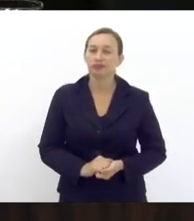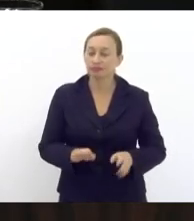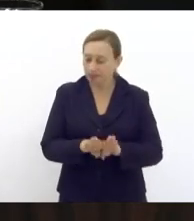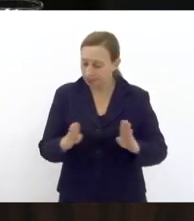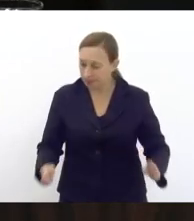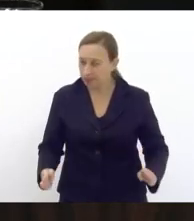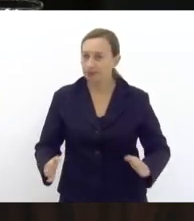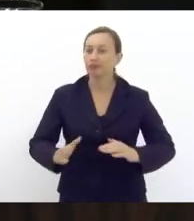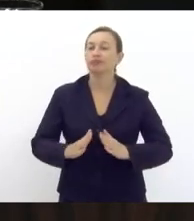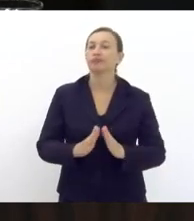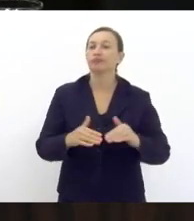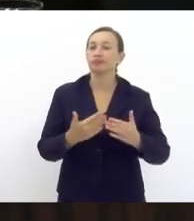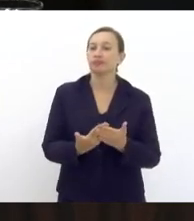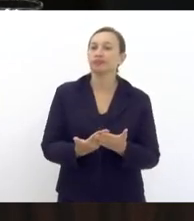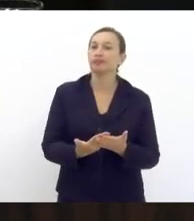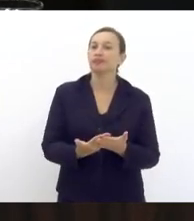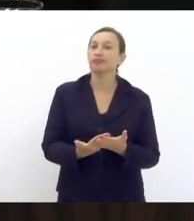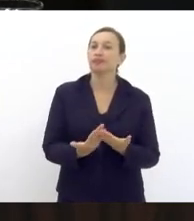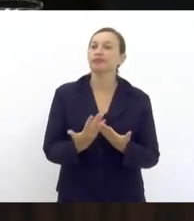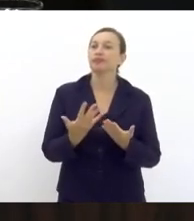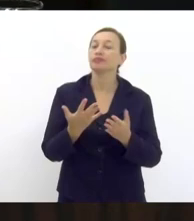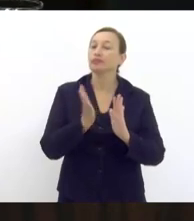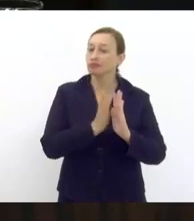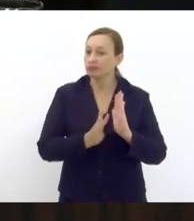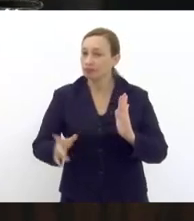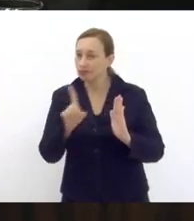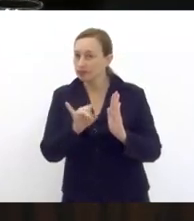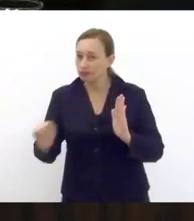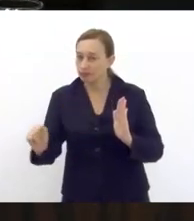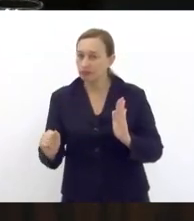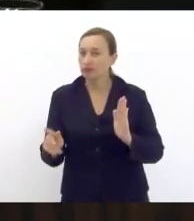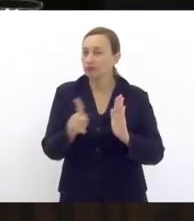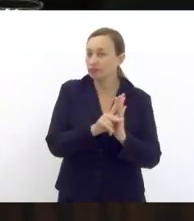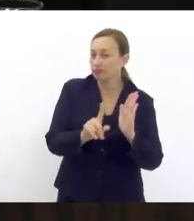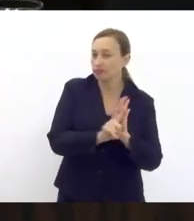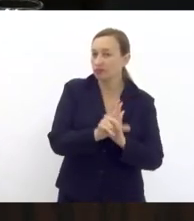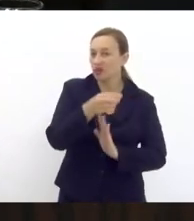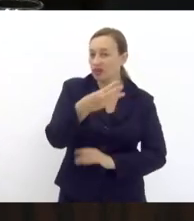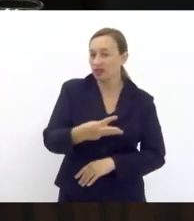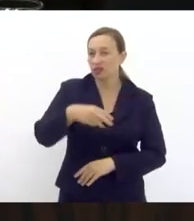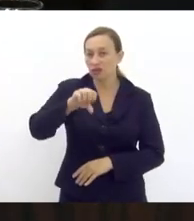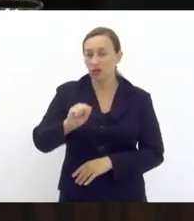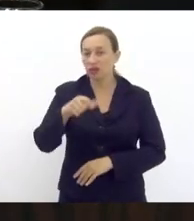Há sobre a mesa um requerimento na ordem do dia o projeto de lei